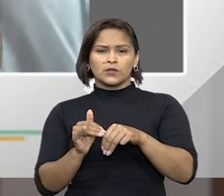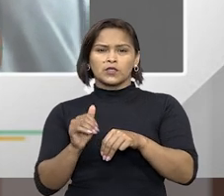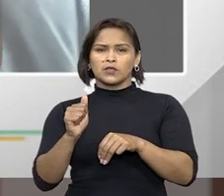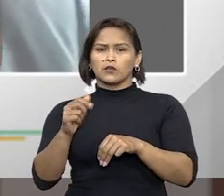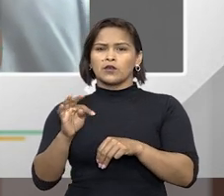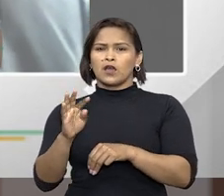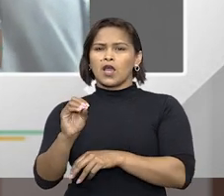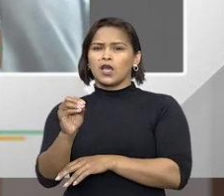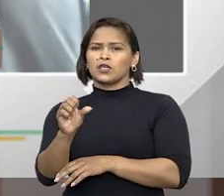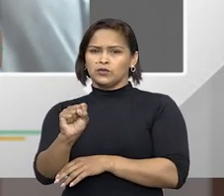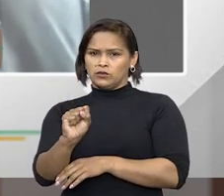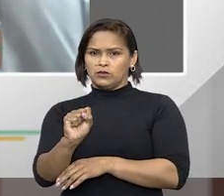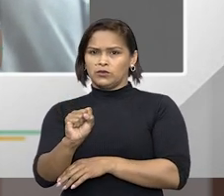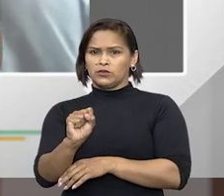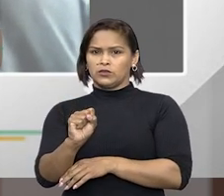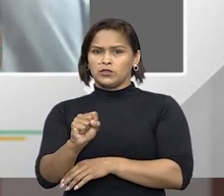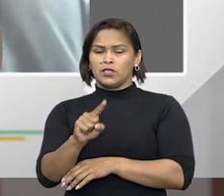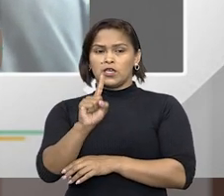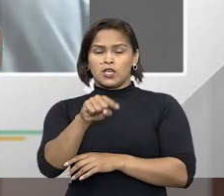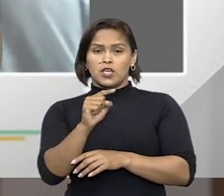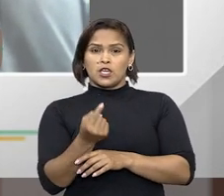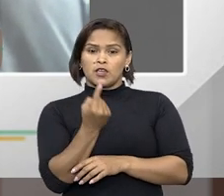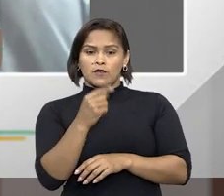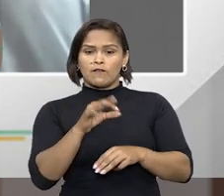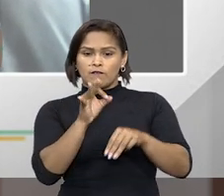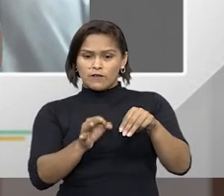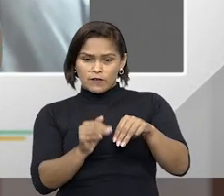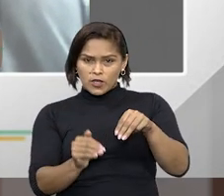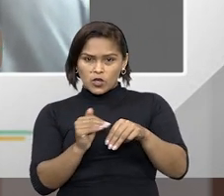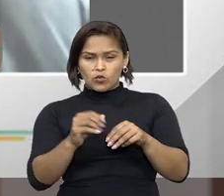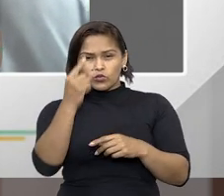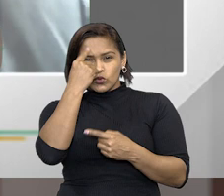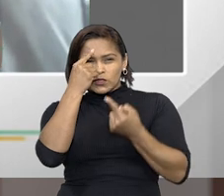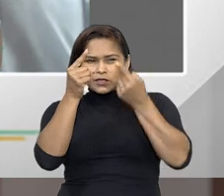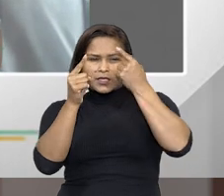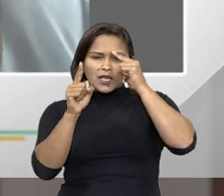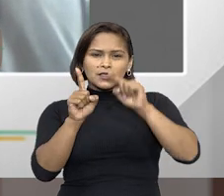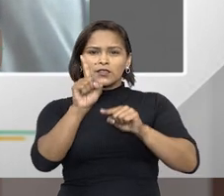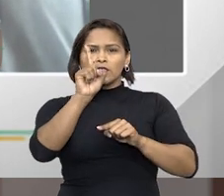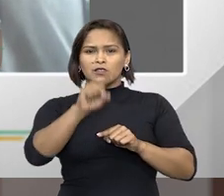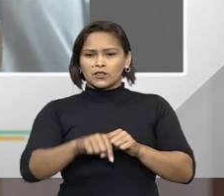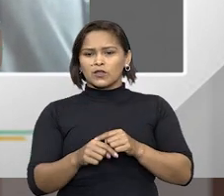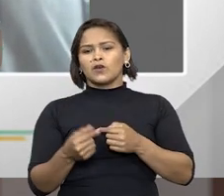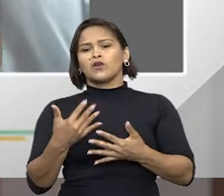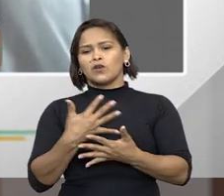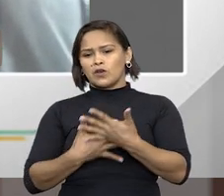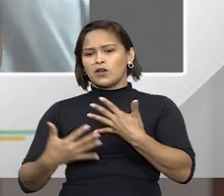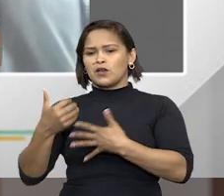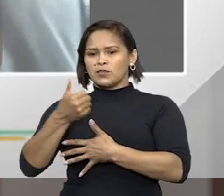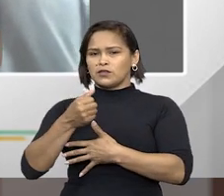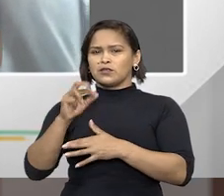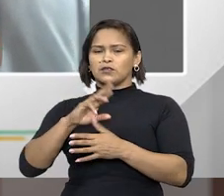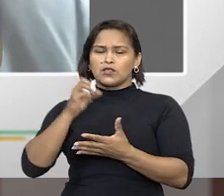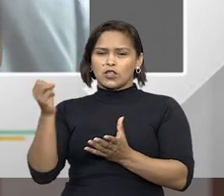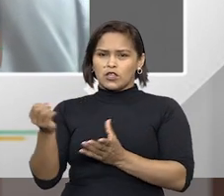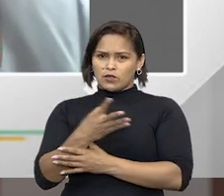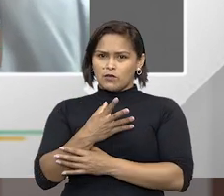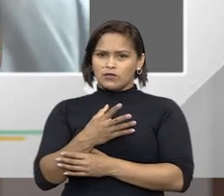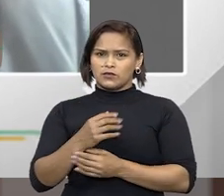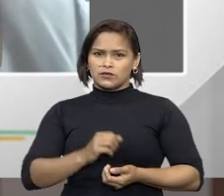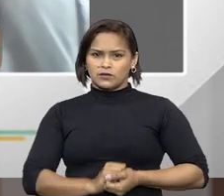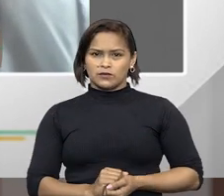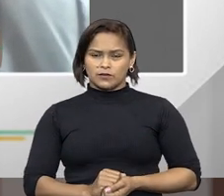Carneiro, que foi um dos idealizadores dessa renovação. E